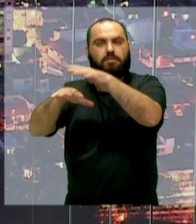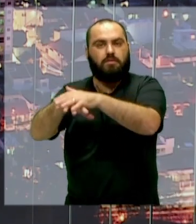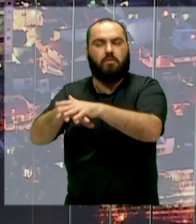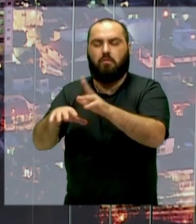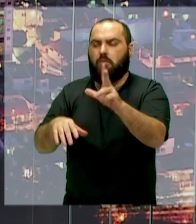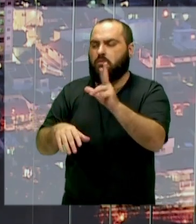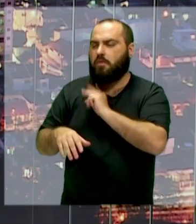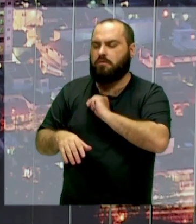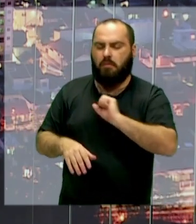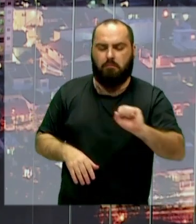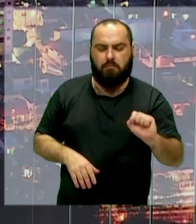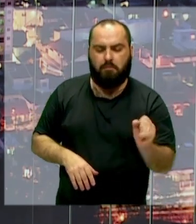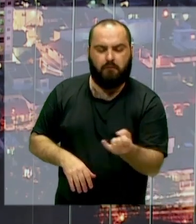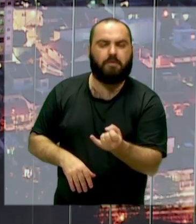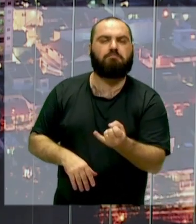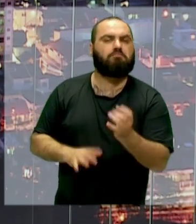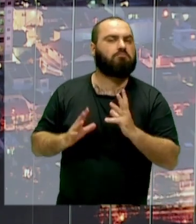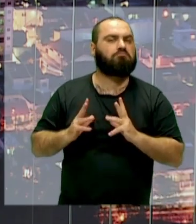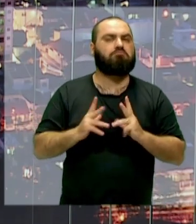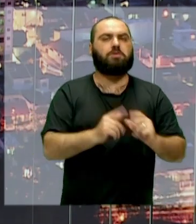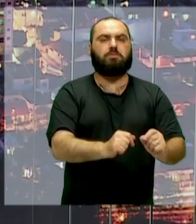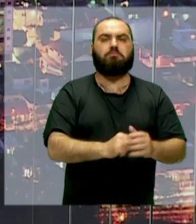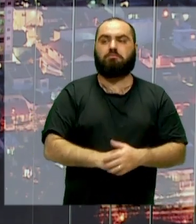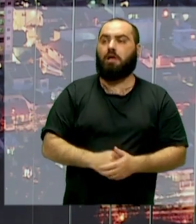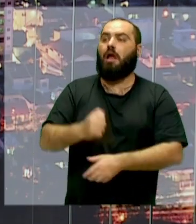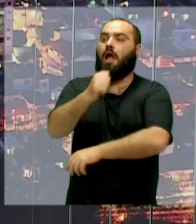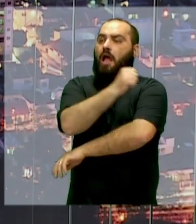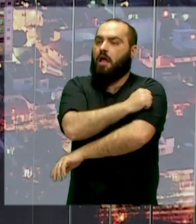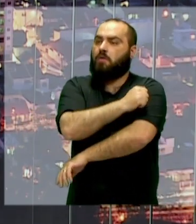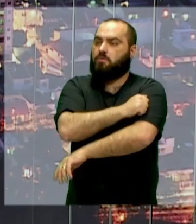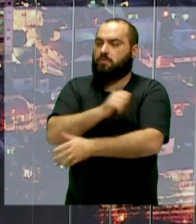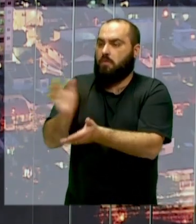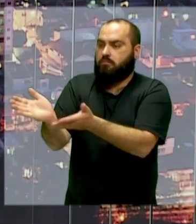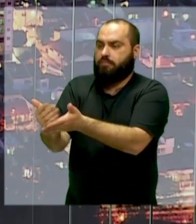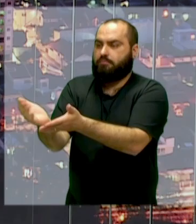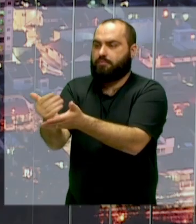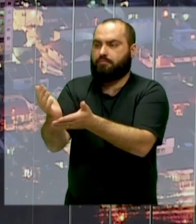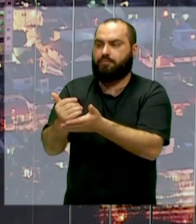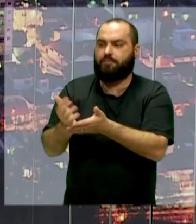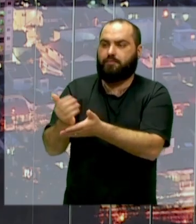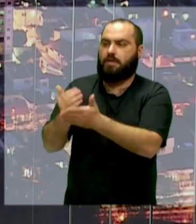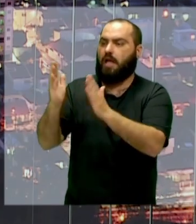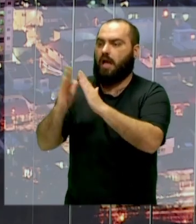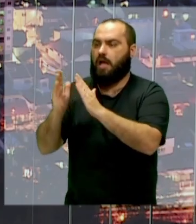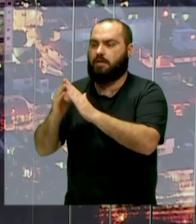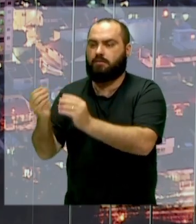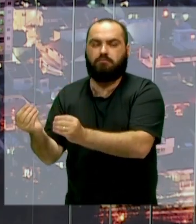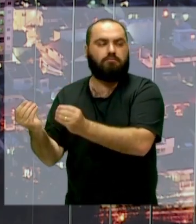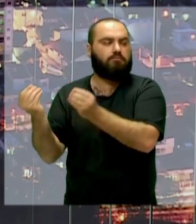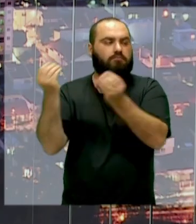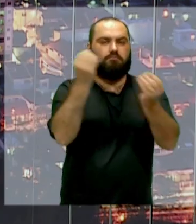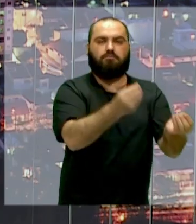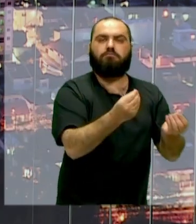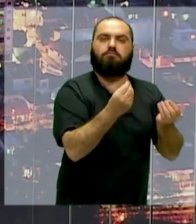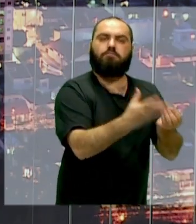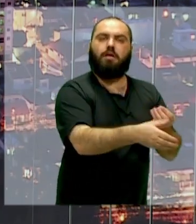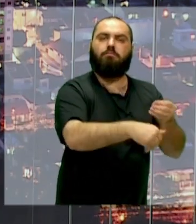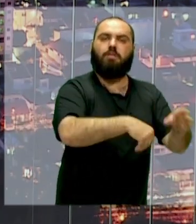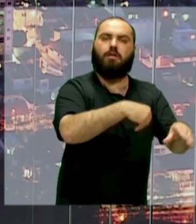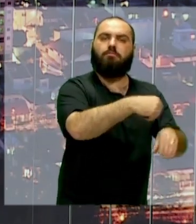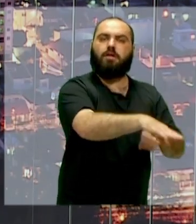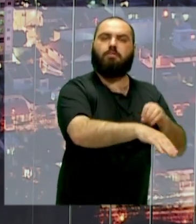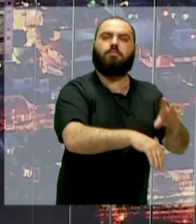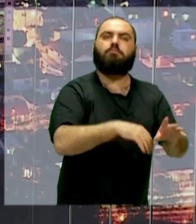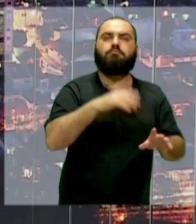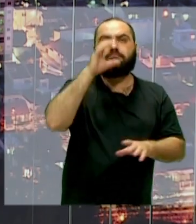sobras os alunos inclusive levavam também material da das suas casas e tal para e aprendiam a mexer e aprendi da